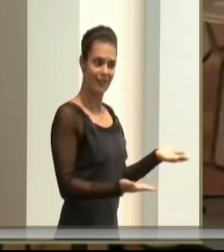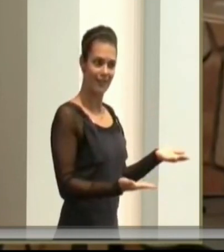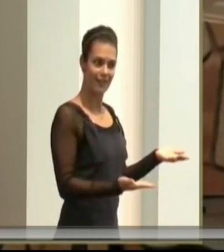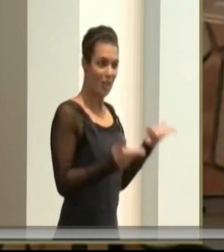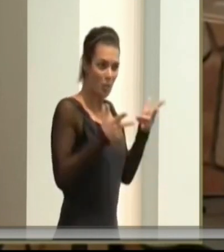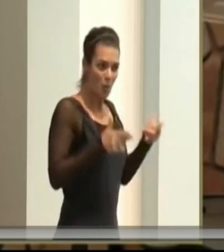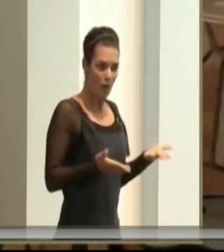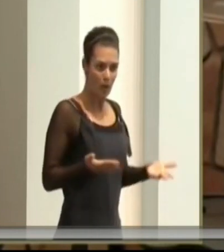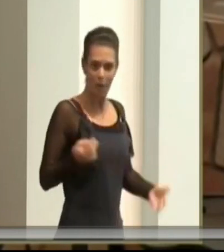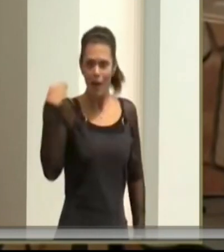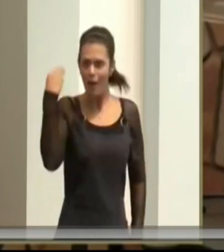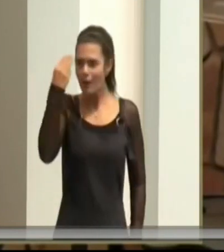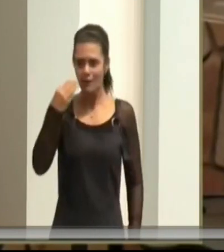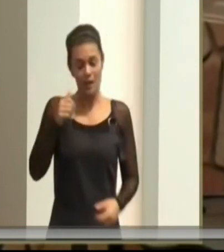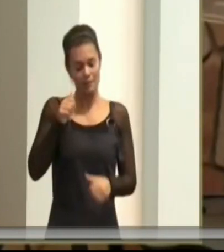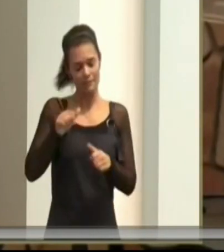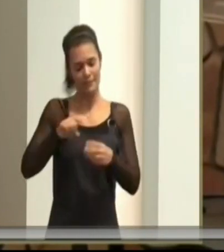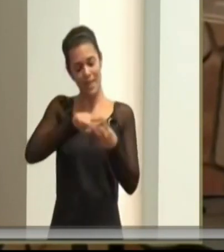de vivo.